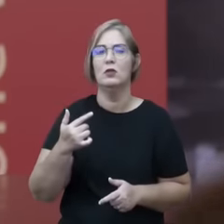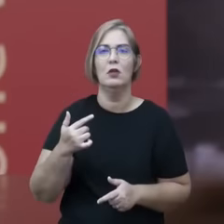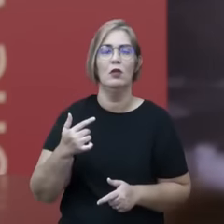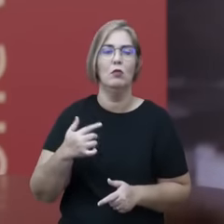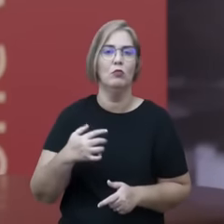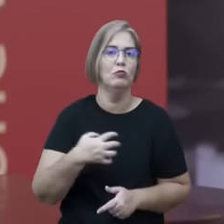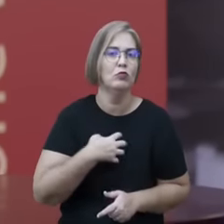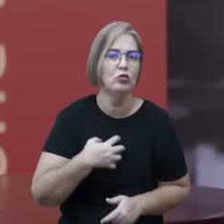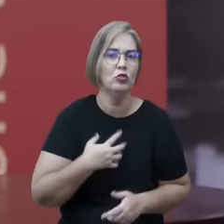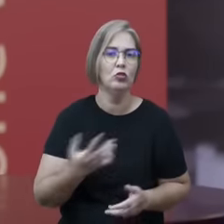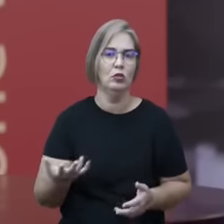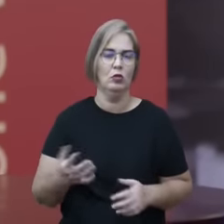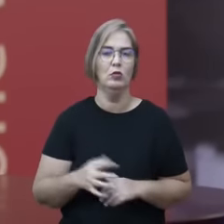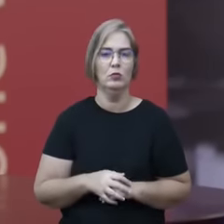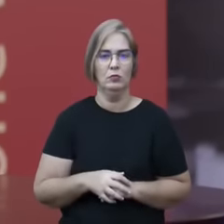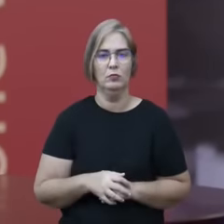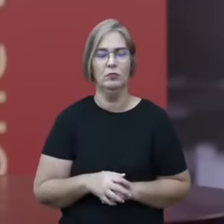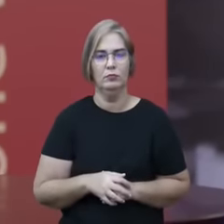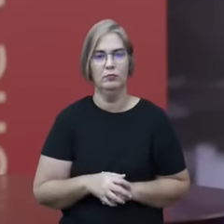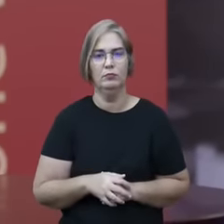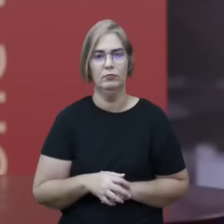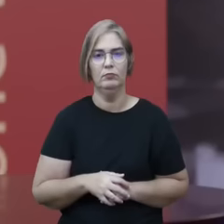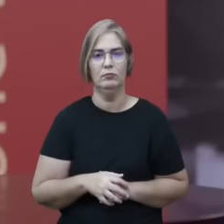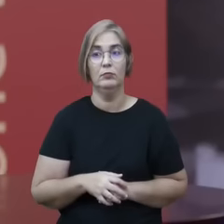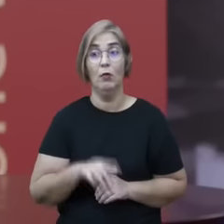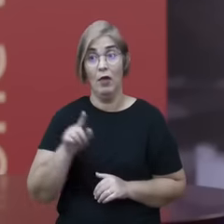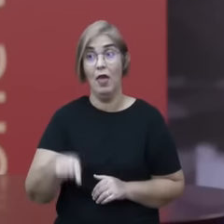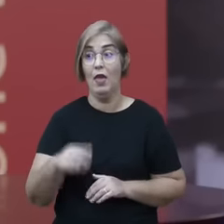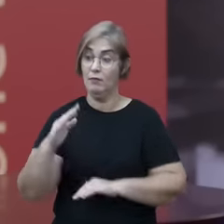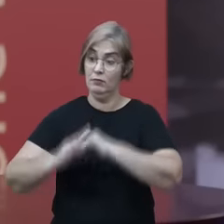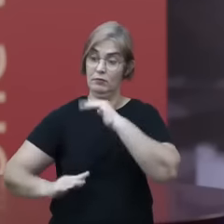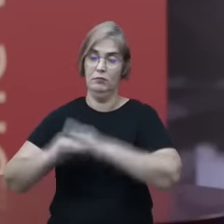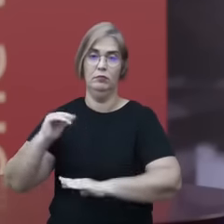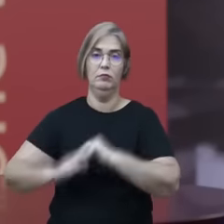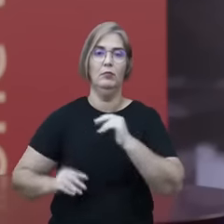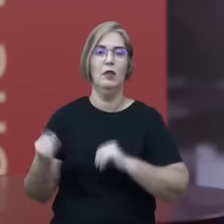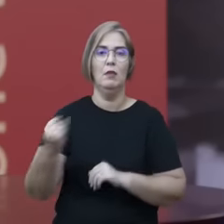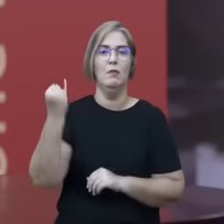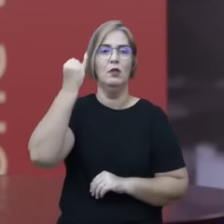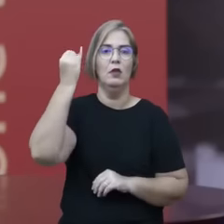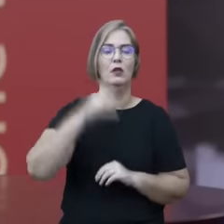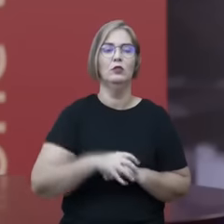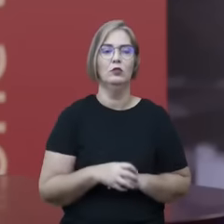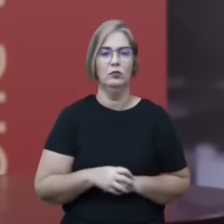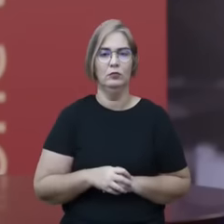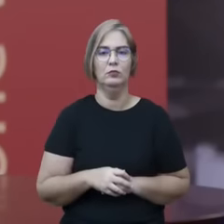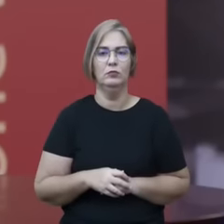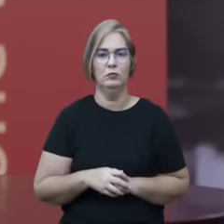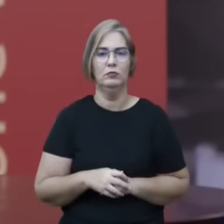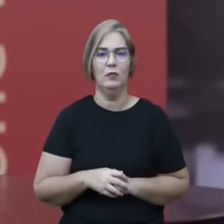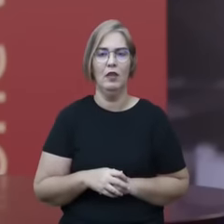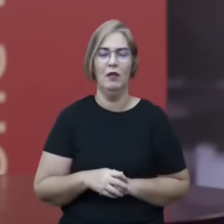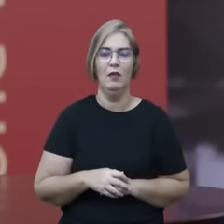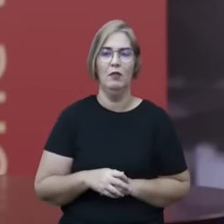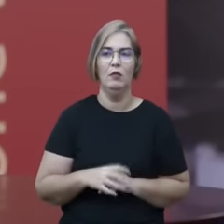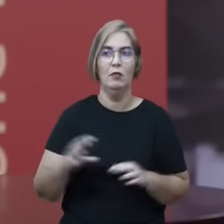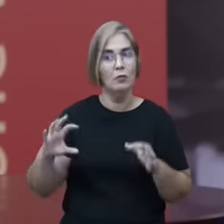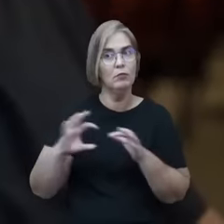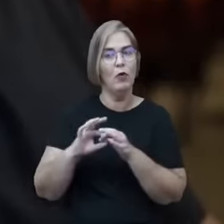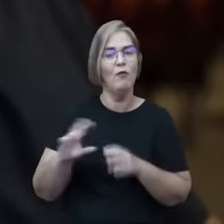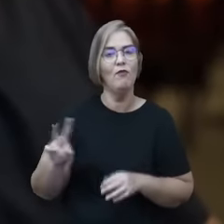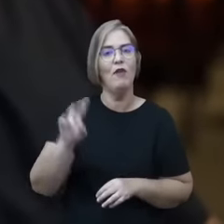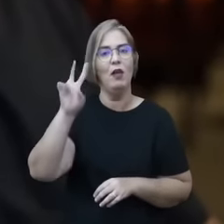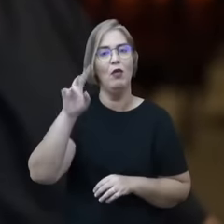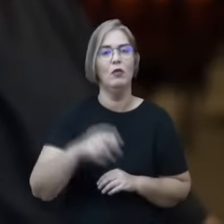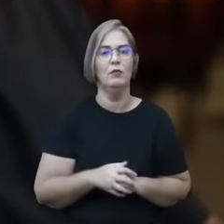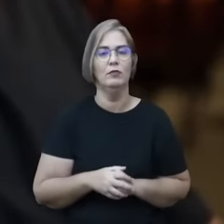sempre que passa pelo campo eh da elaboração, né, ã eh de valores. E o próprio ato